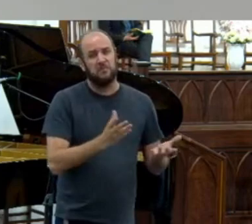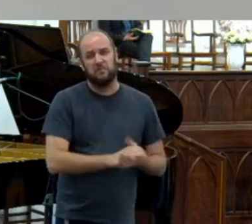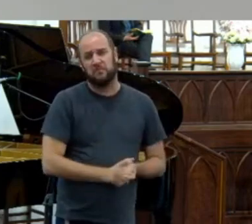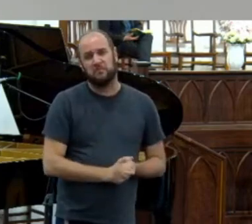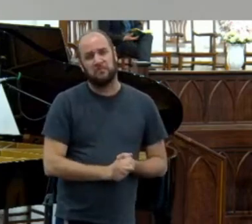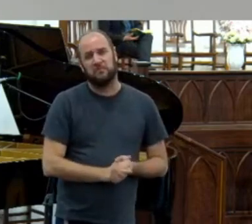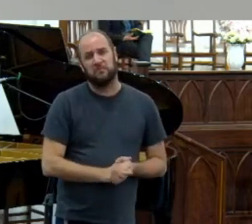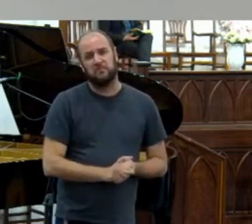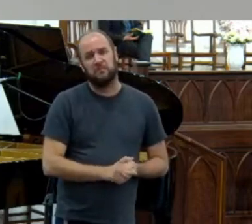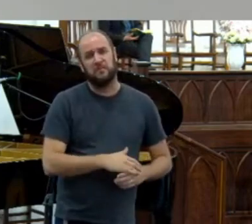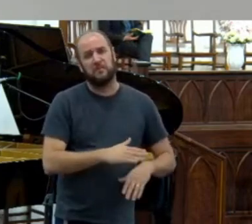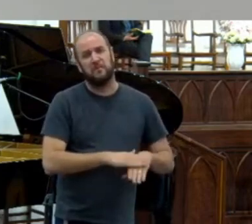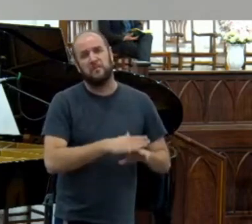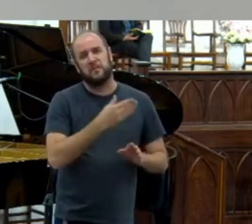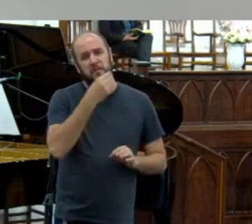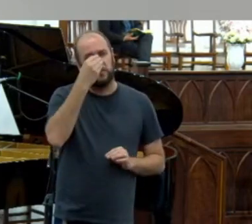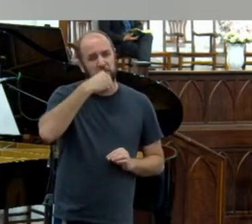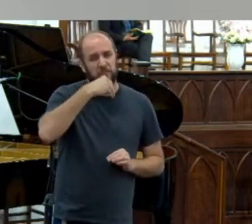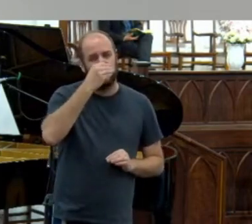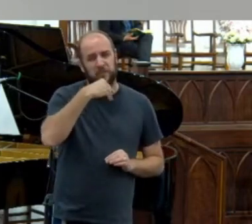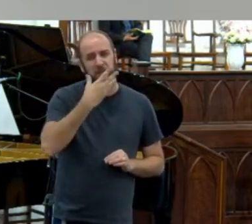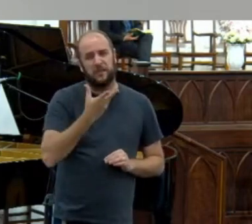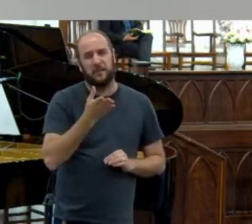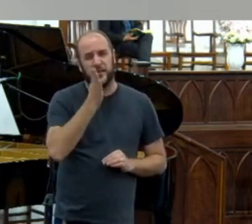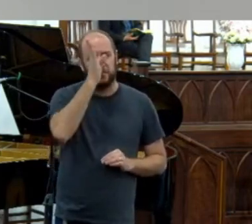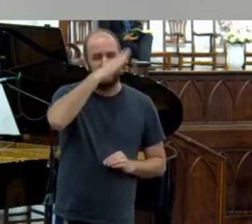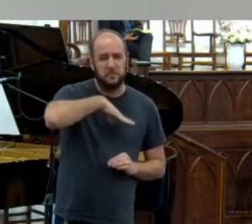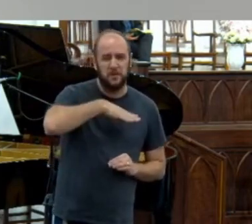outros adjetivos que eu usei?